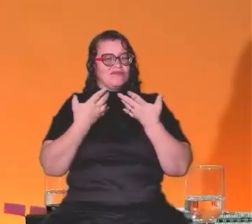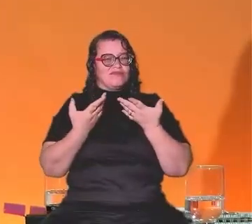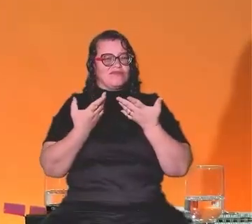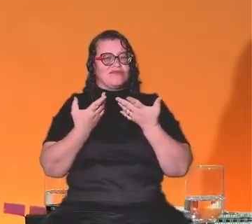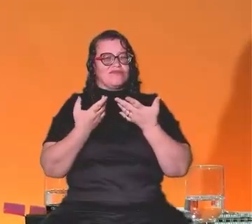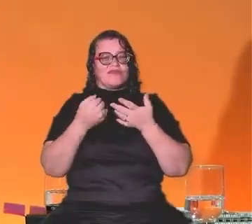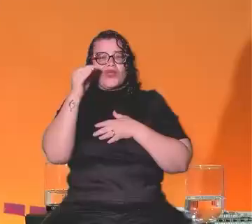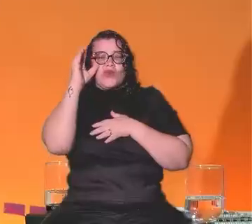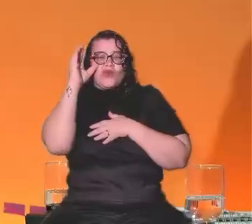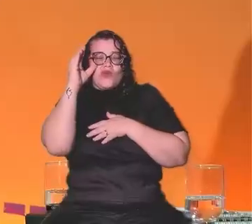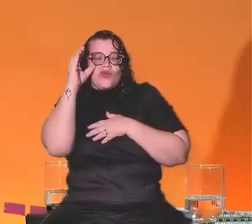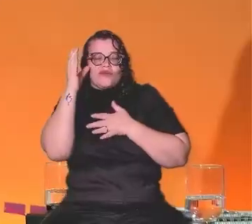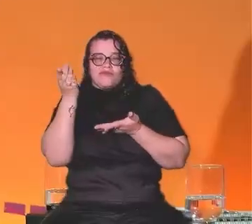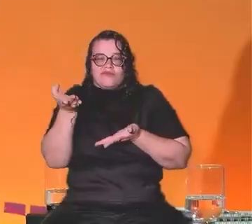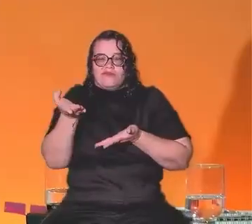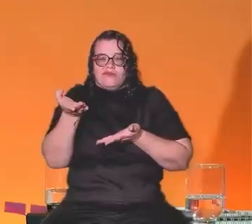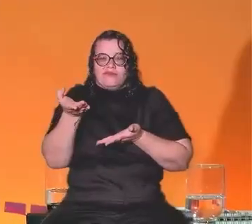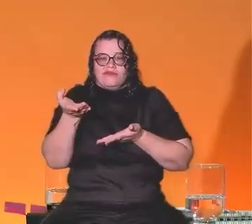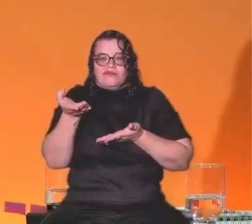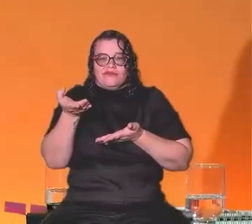esse espião?